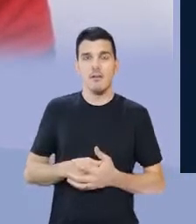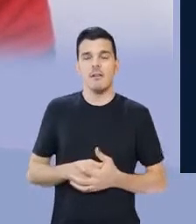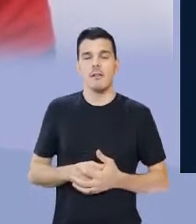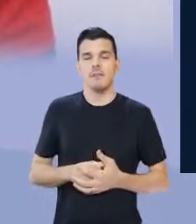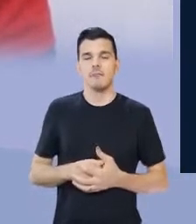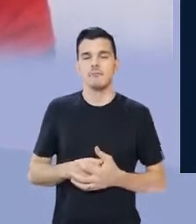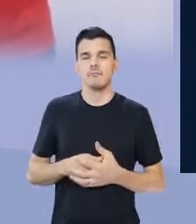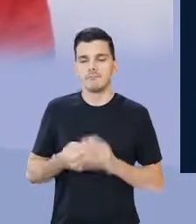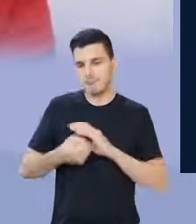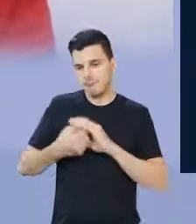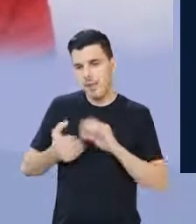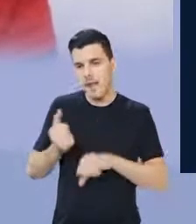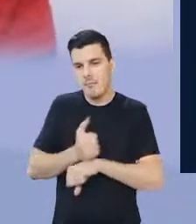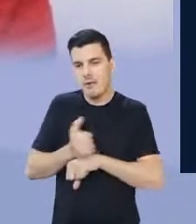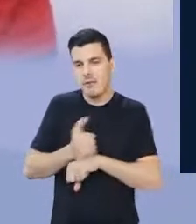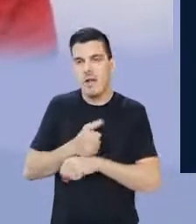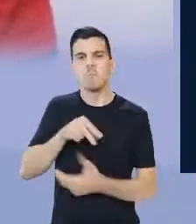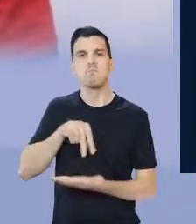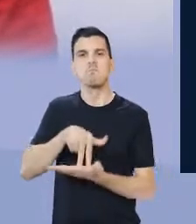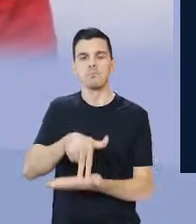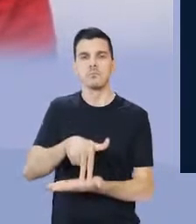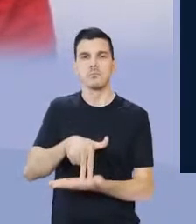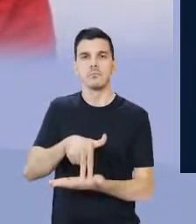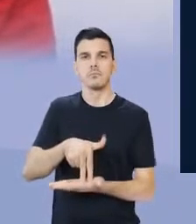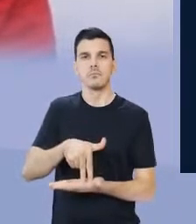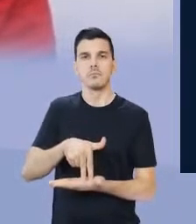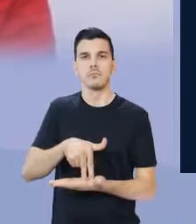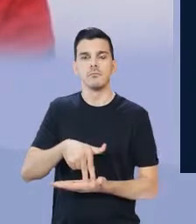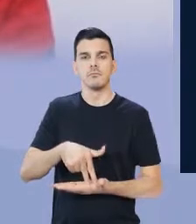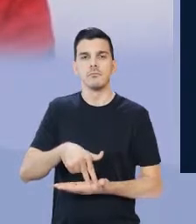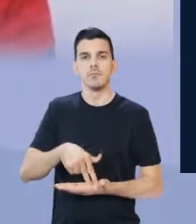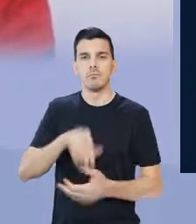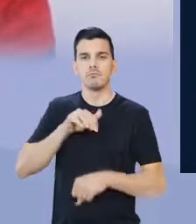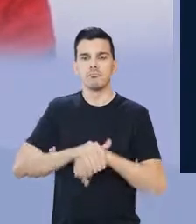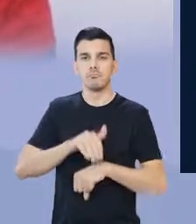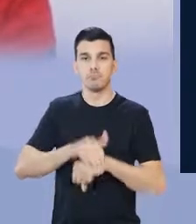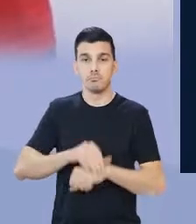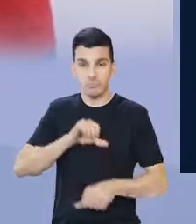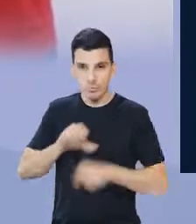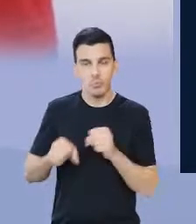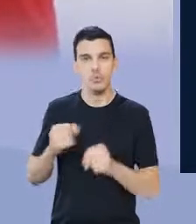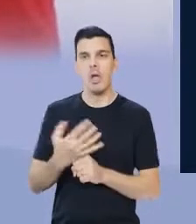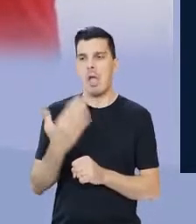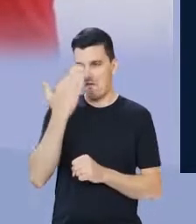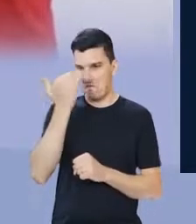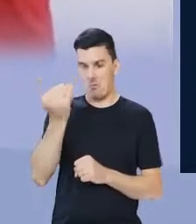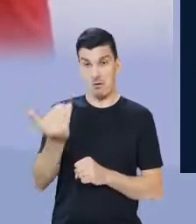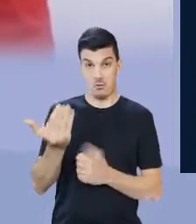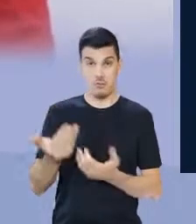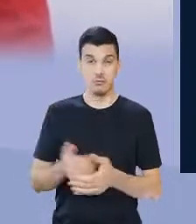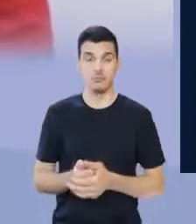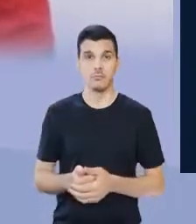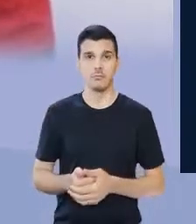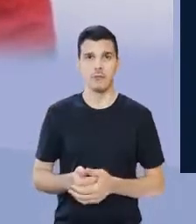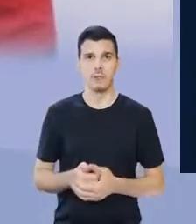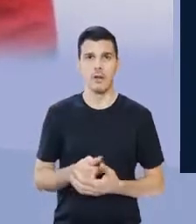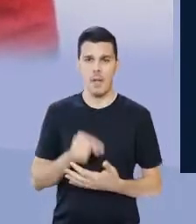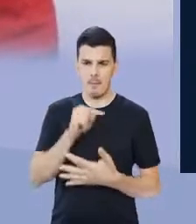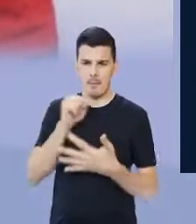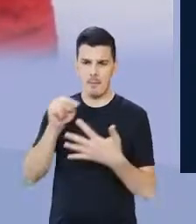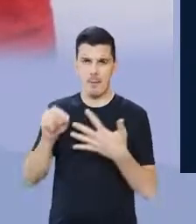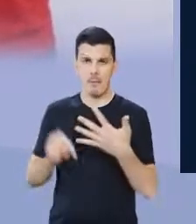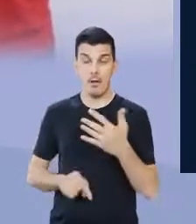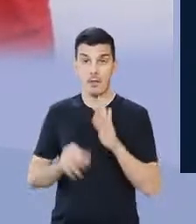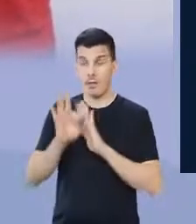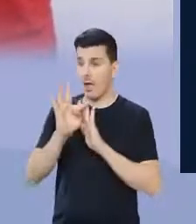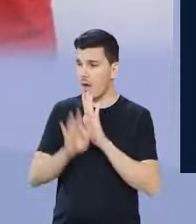ficar firme, a sua própria verdade a transformou no sucesso no fim. Então, olha só que bonito texto, né? Então, o que vocês